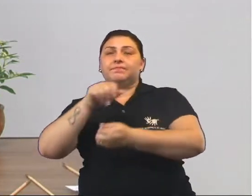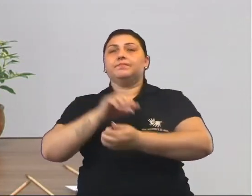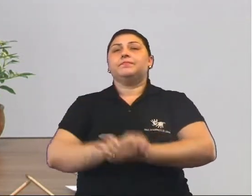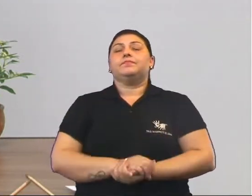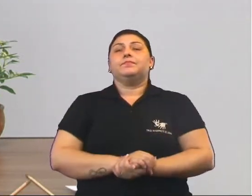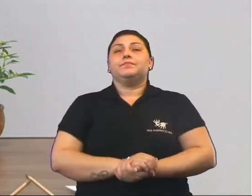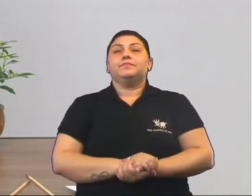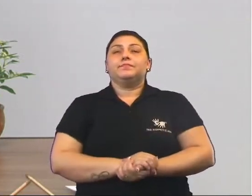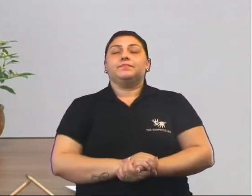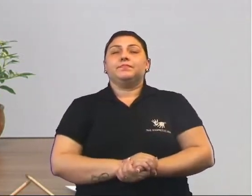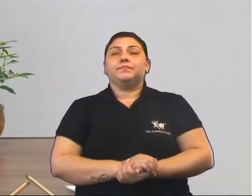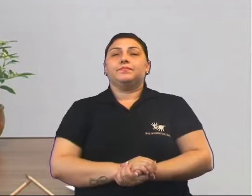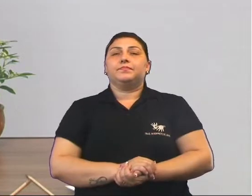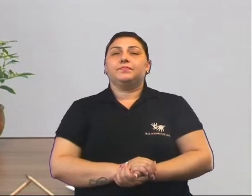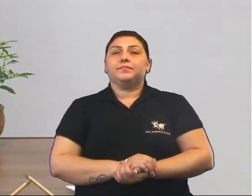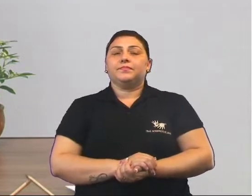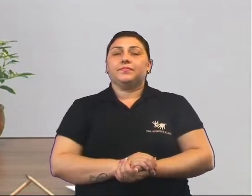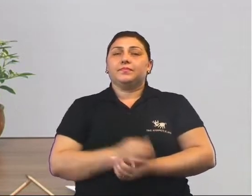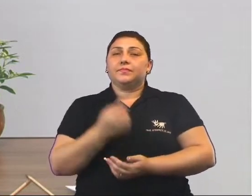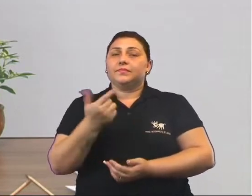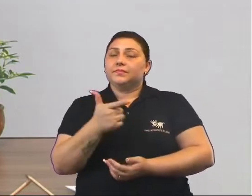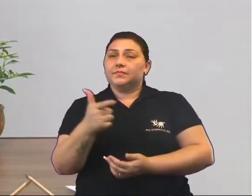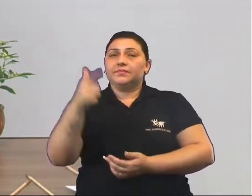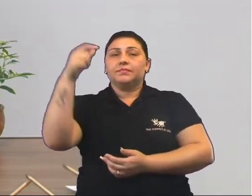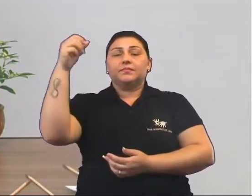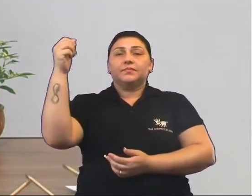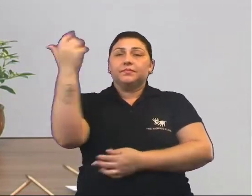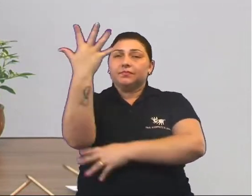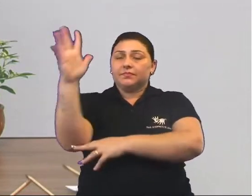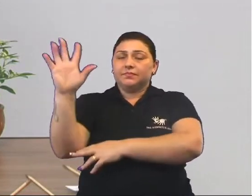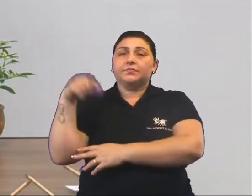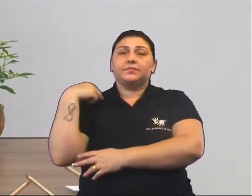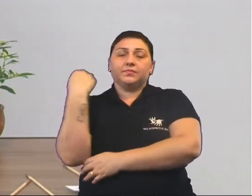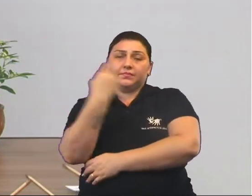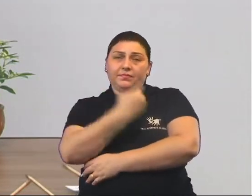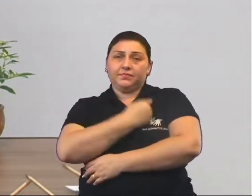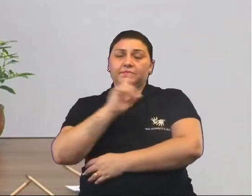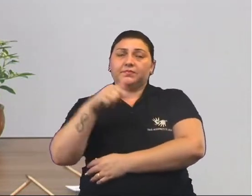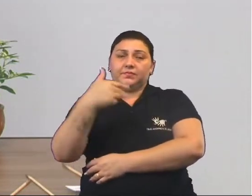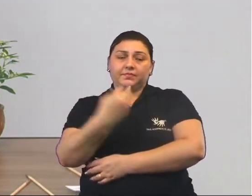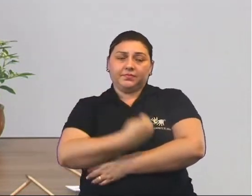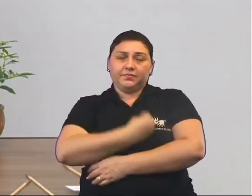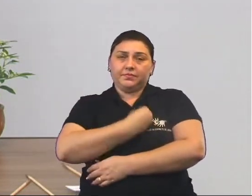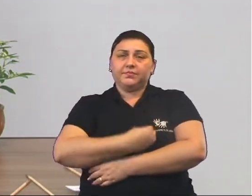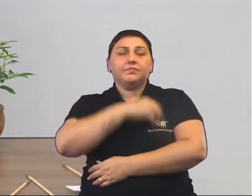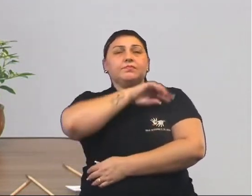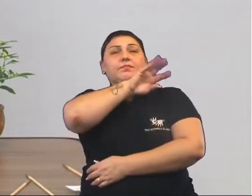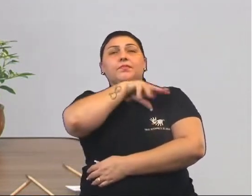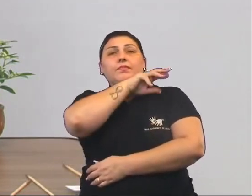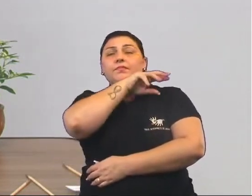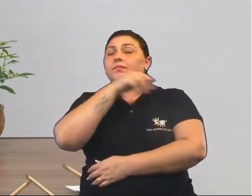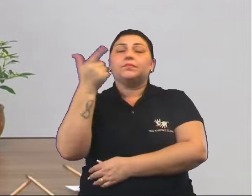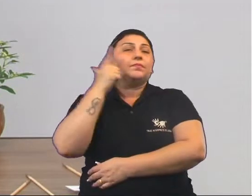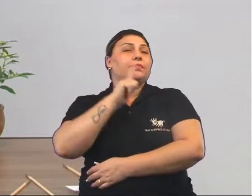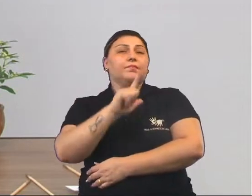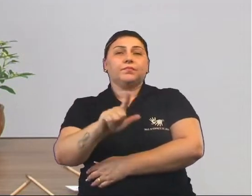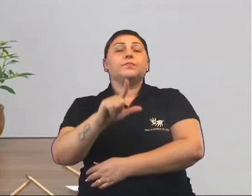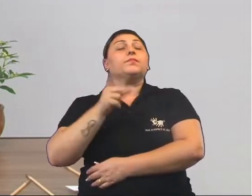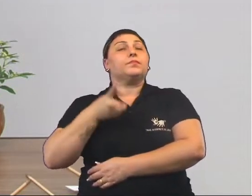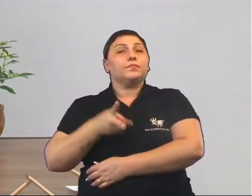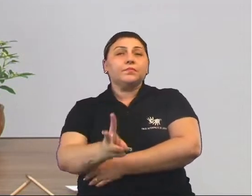Terra. Afinal, sem as plantas, nós e os outros seres vivos, como os animais, não